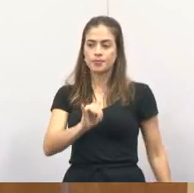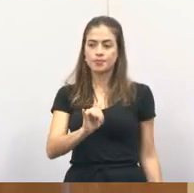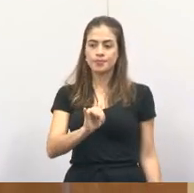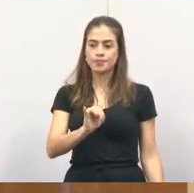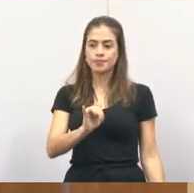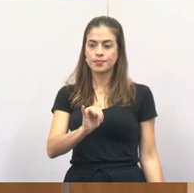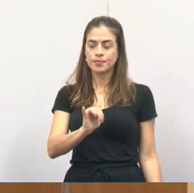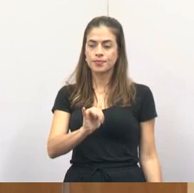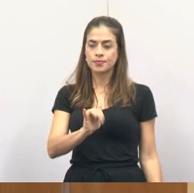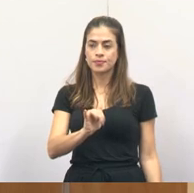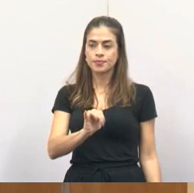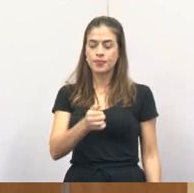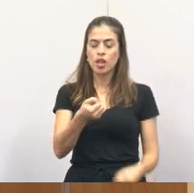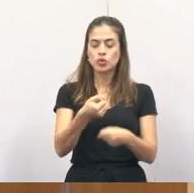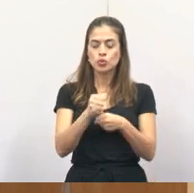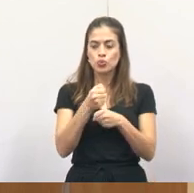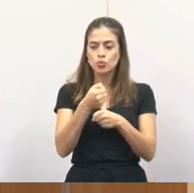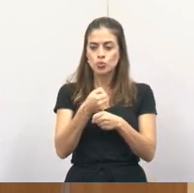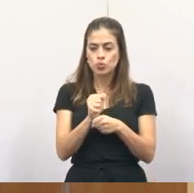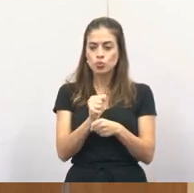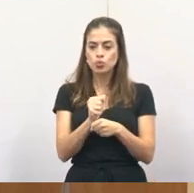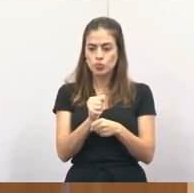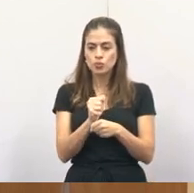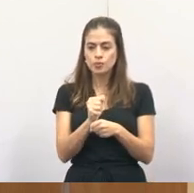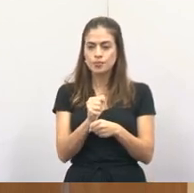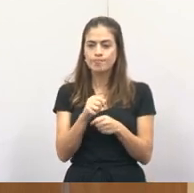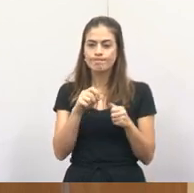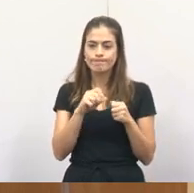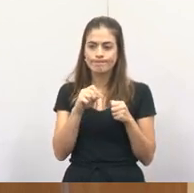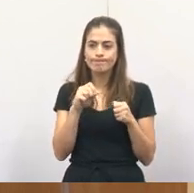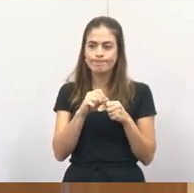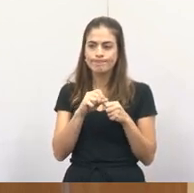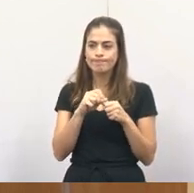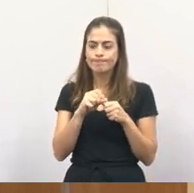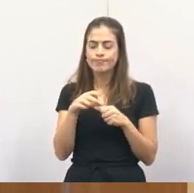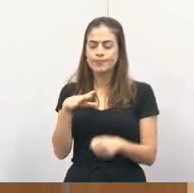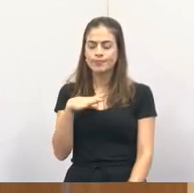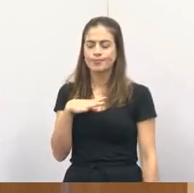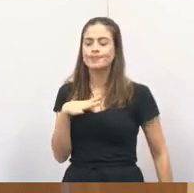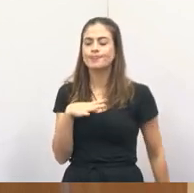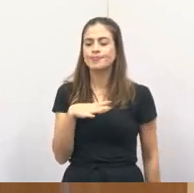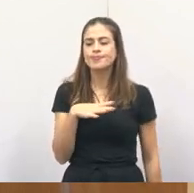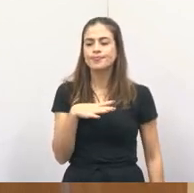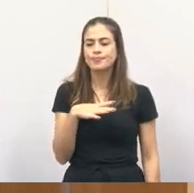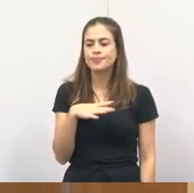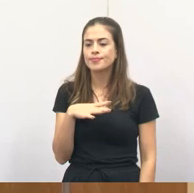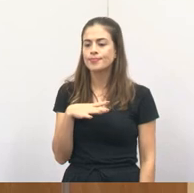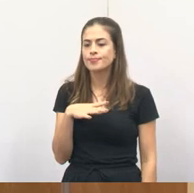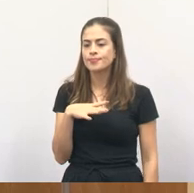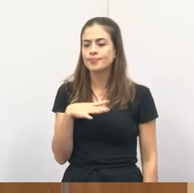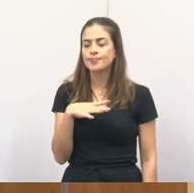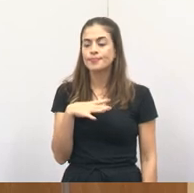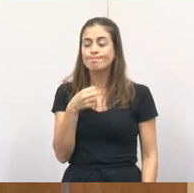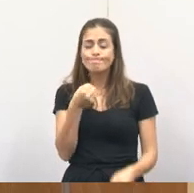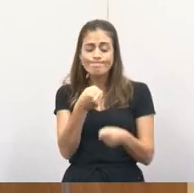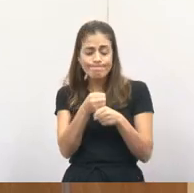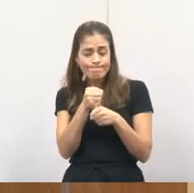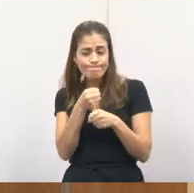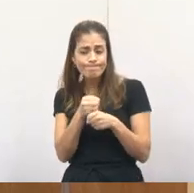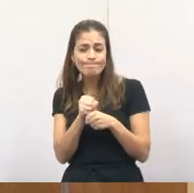com relação às obras que estão sendo feitas na nossa cidade obras que